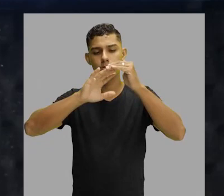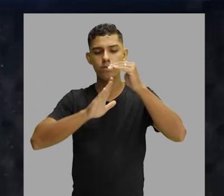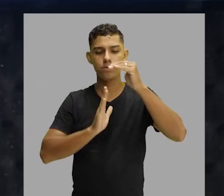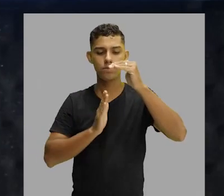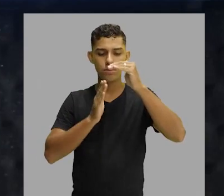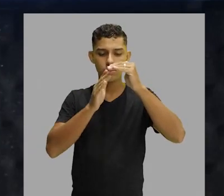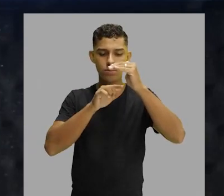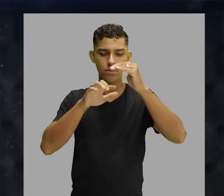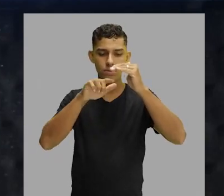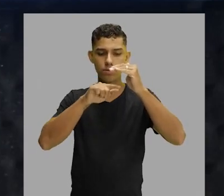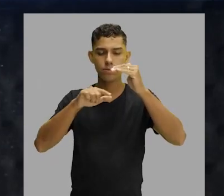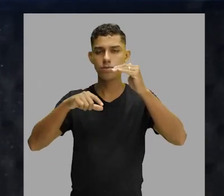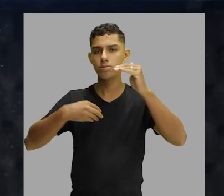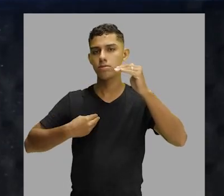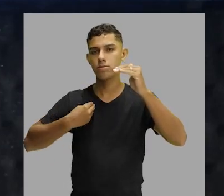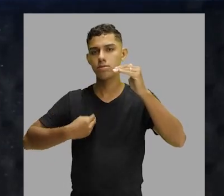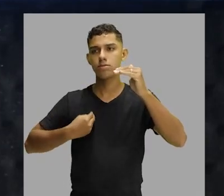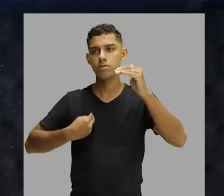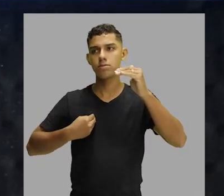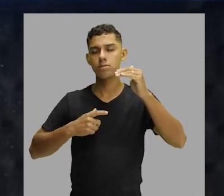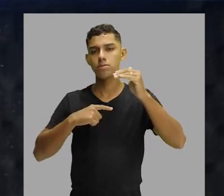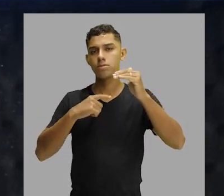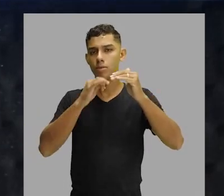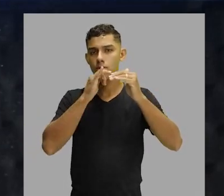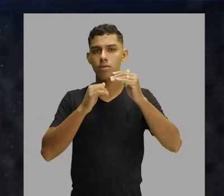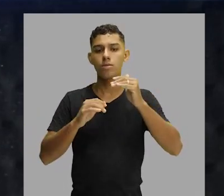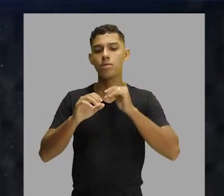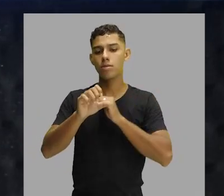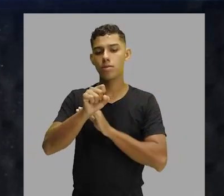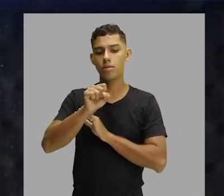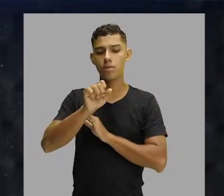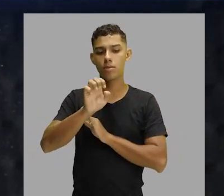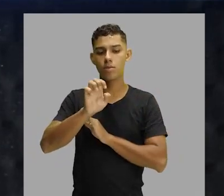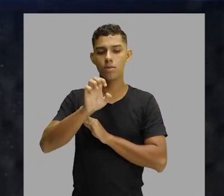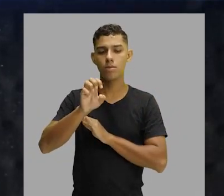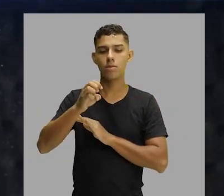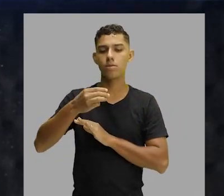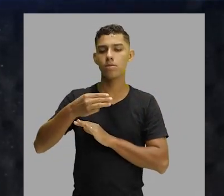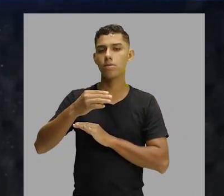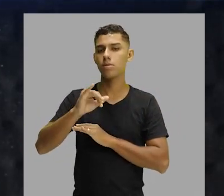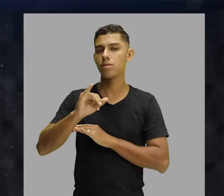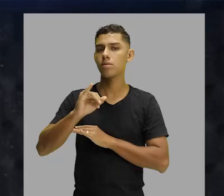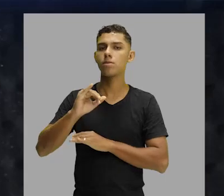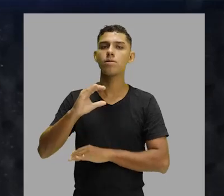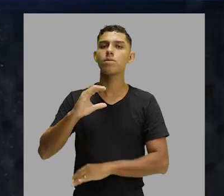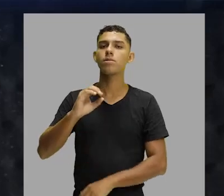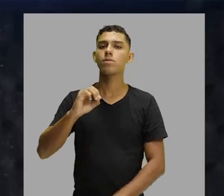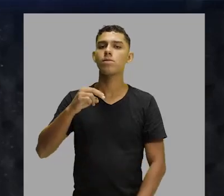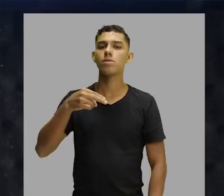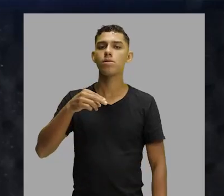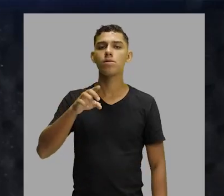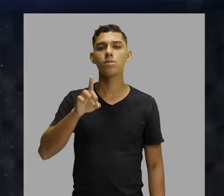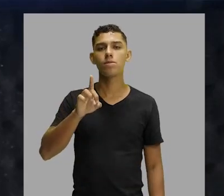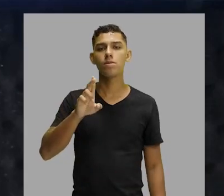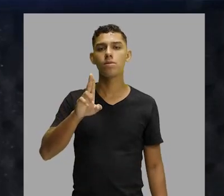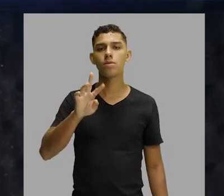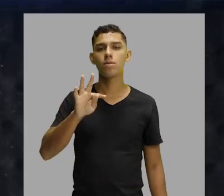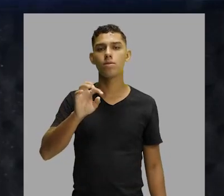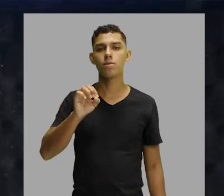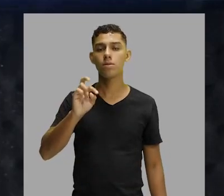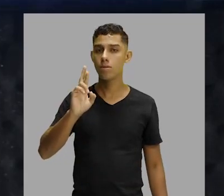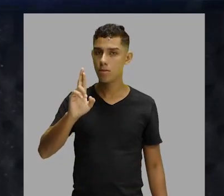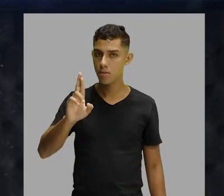lacunas, certo? Isso no caso dos semicondutores. Então vai ter uma energia, nós chamamos de energia de